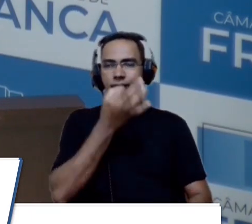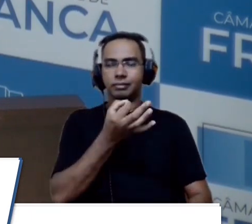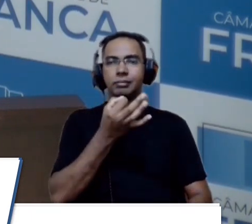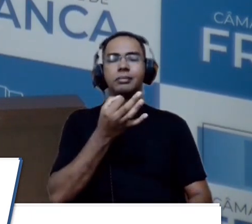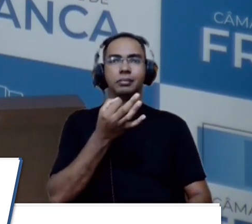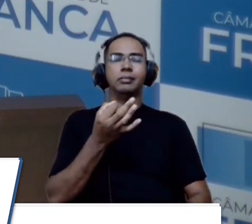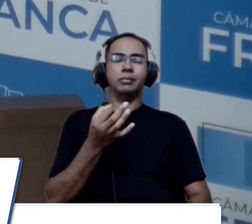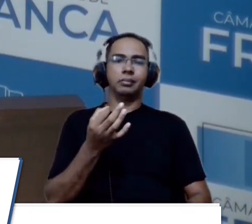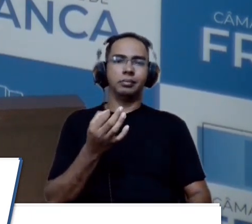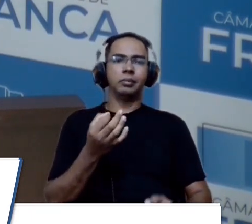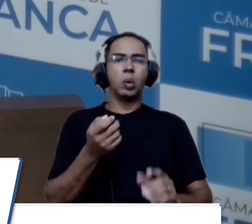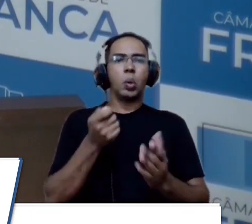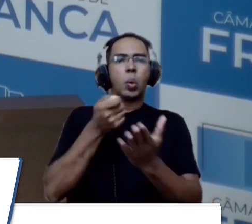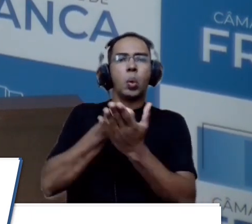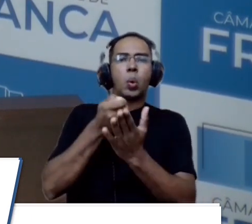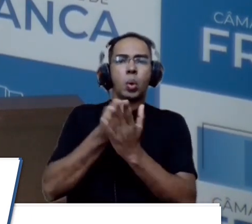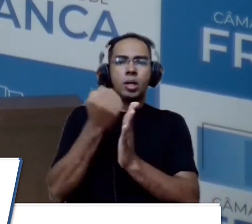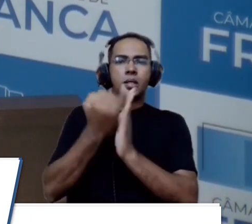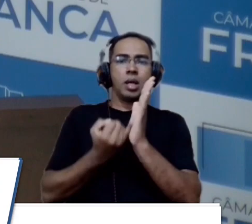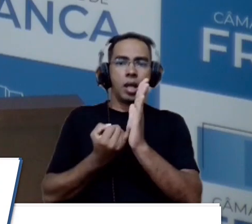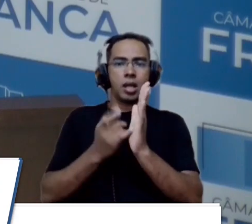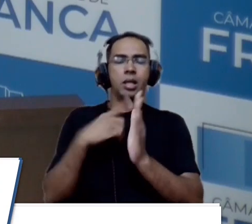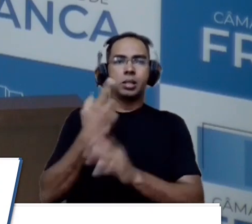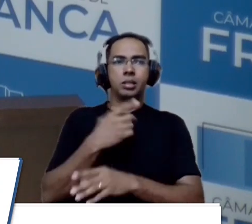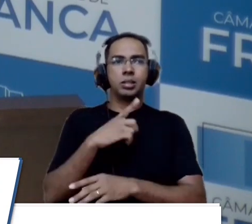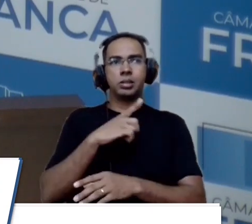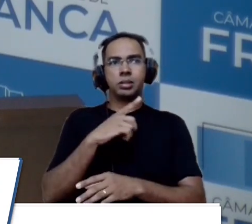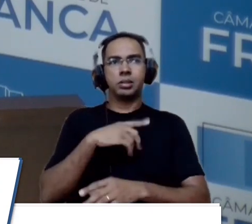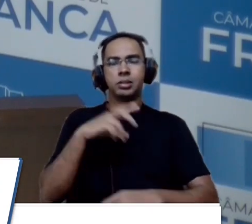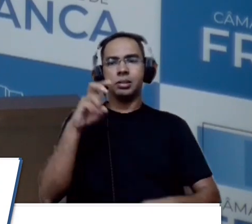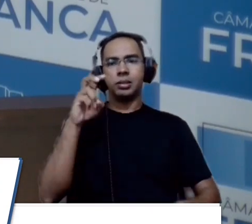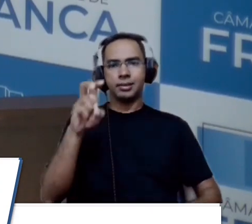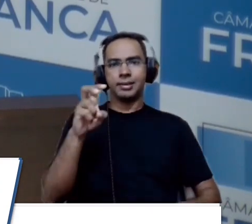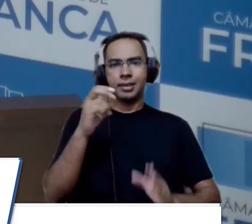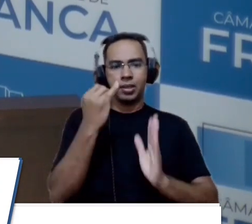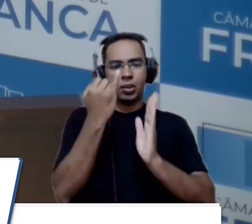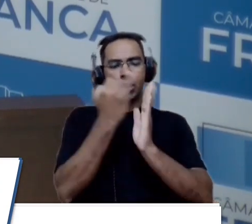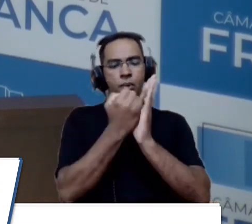dos tributos aí. Nós temos cinco